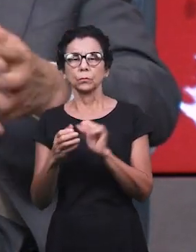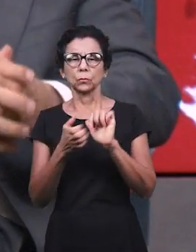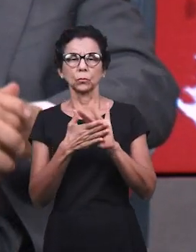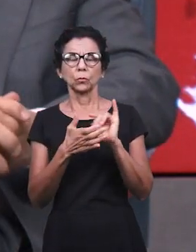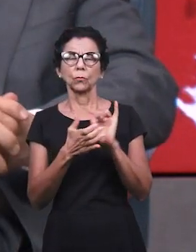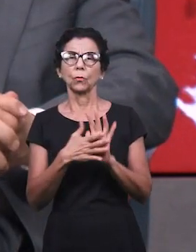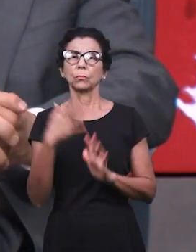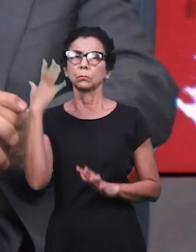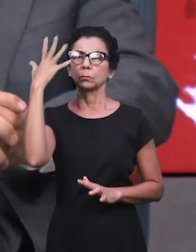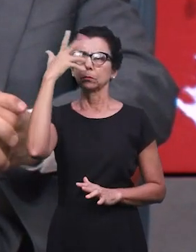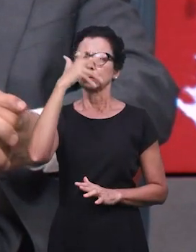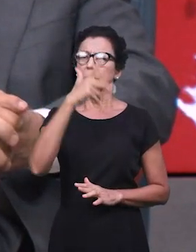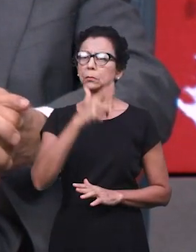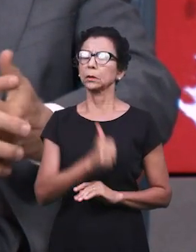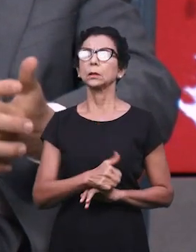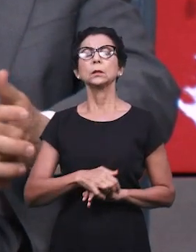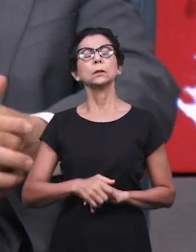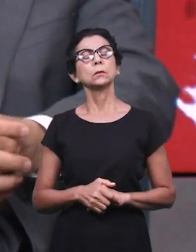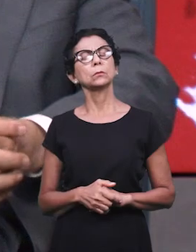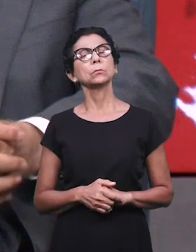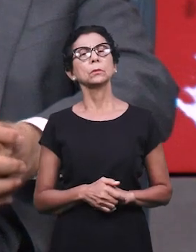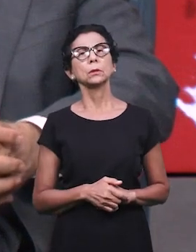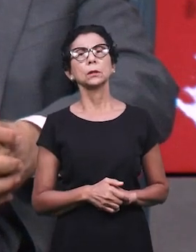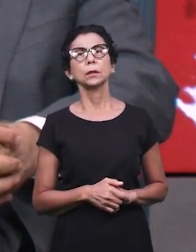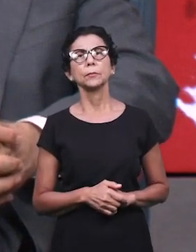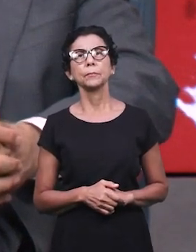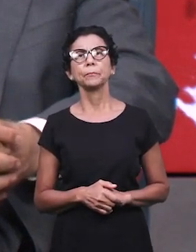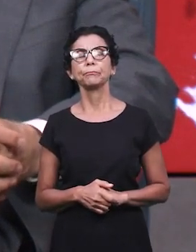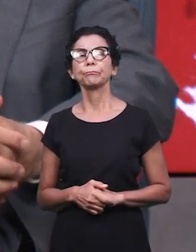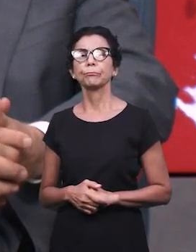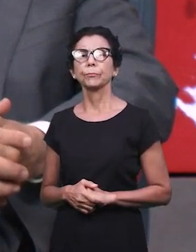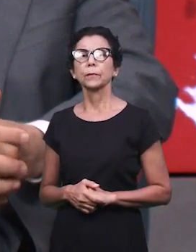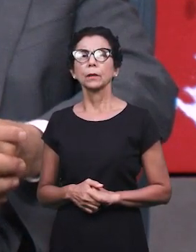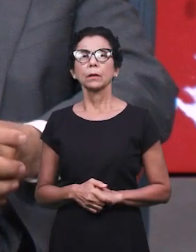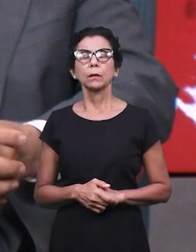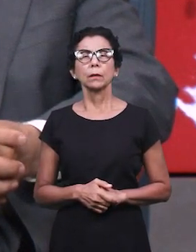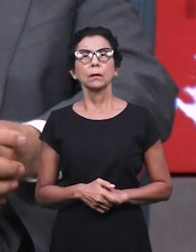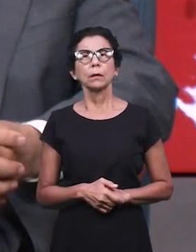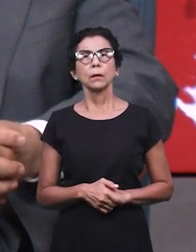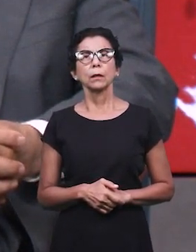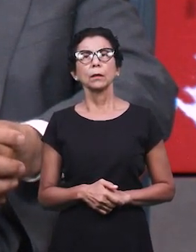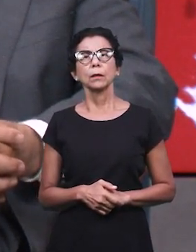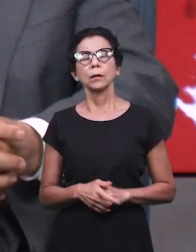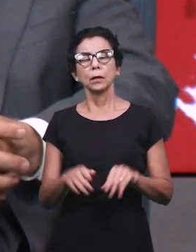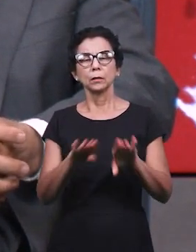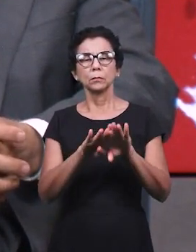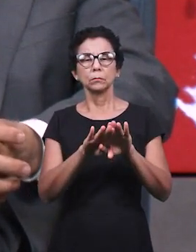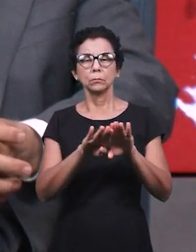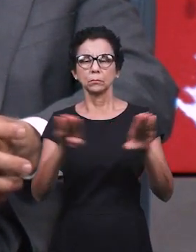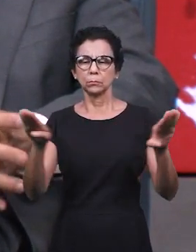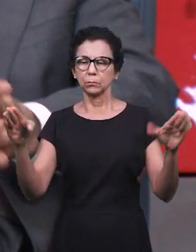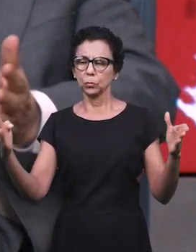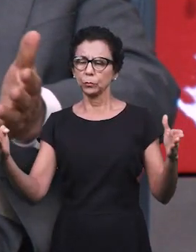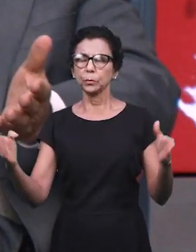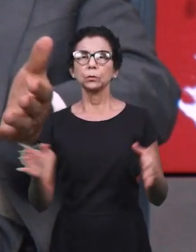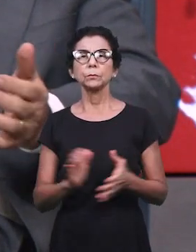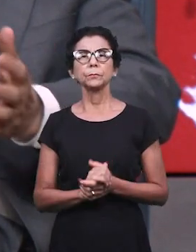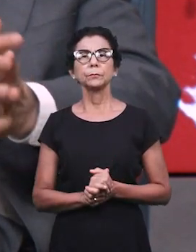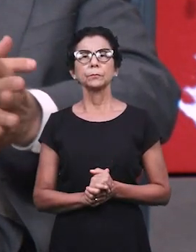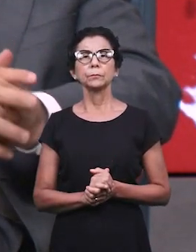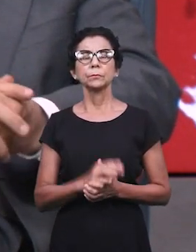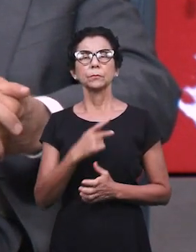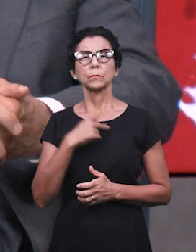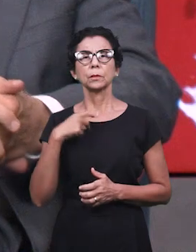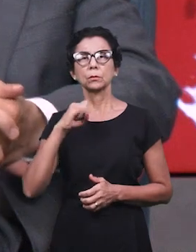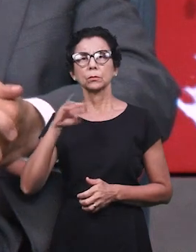bem colocado. Passou-se então a palavra para o pastor Jairo. E o pastor Jairo abriu o texto